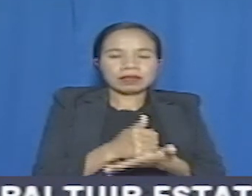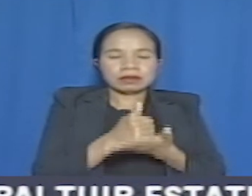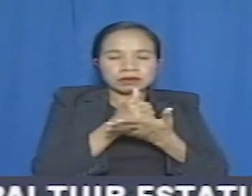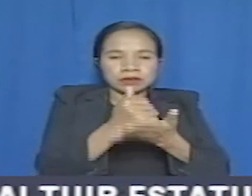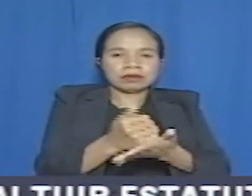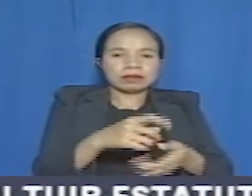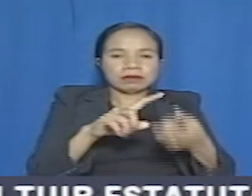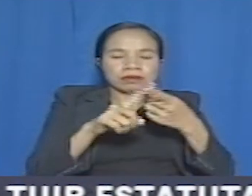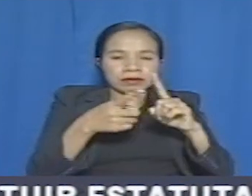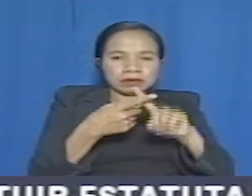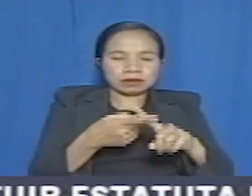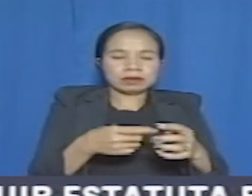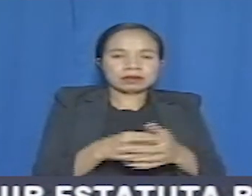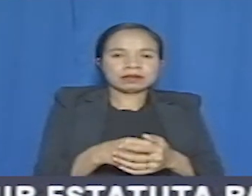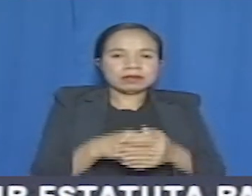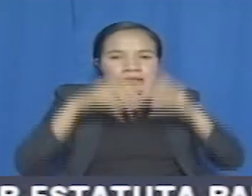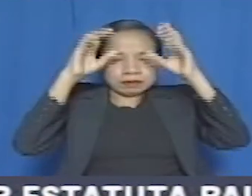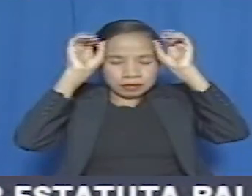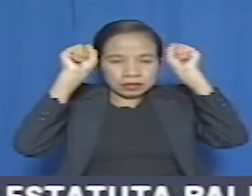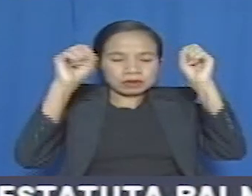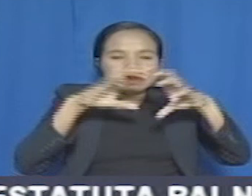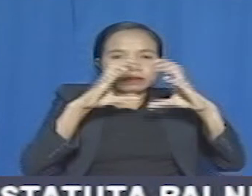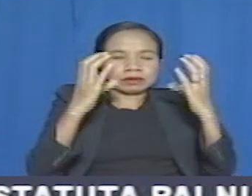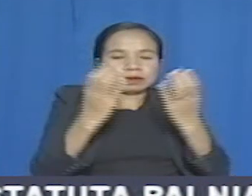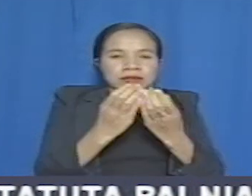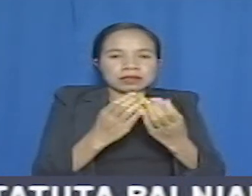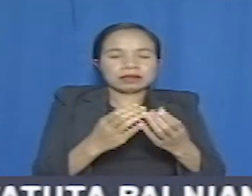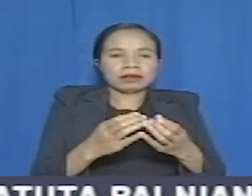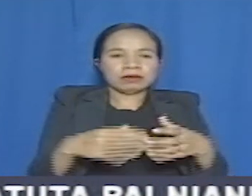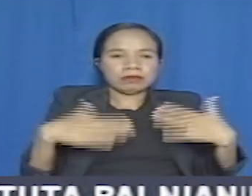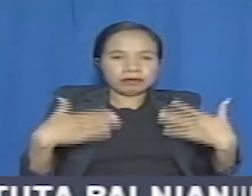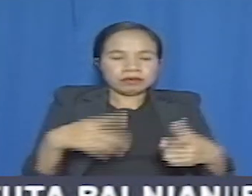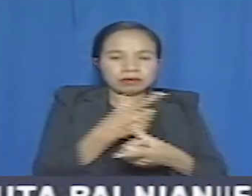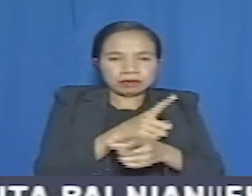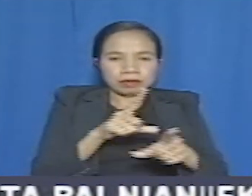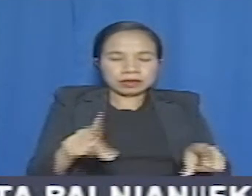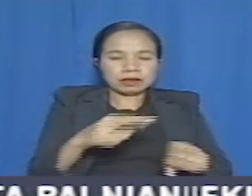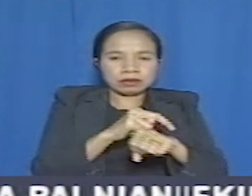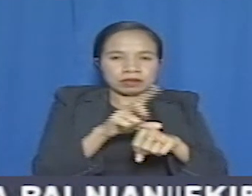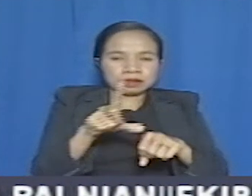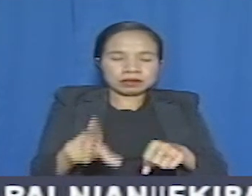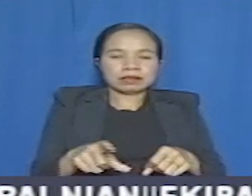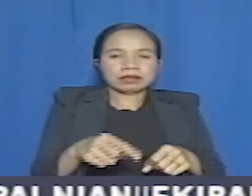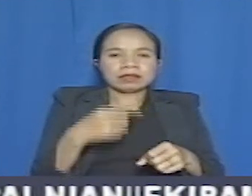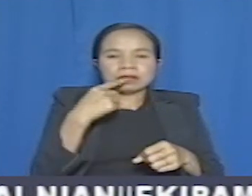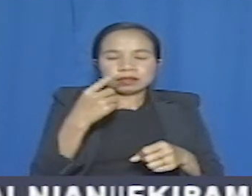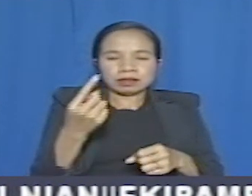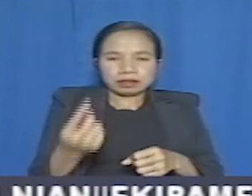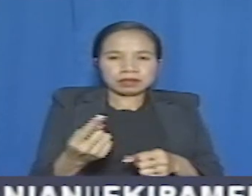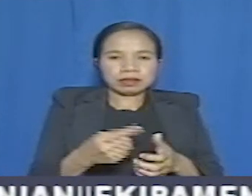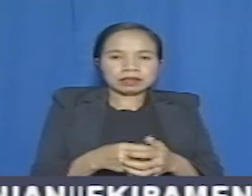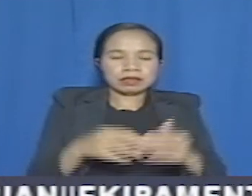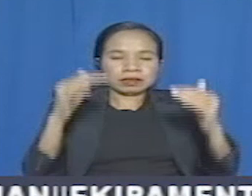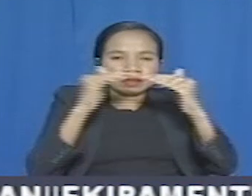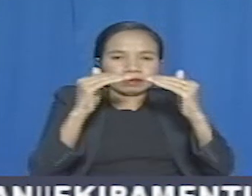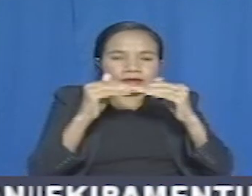ve que era Católico. Presidente do Conselho Combatentes Libertação Nacional, Vidal de Jesus, reaclama, afirma,